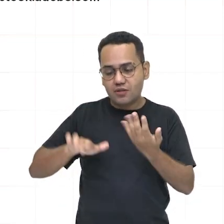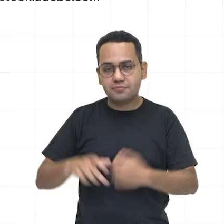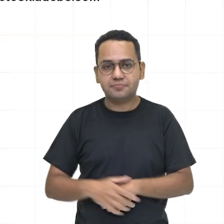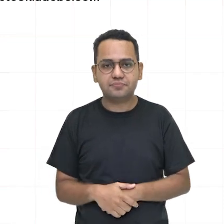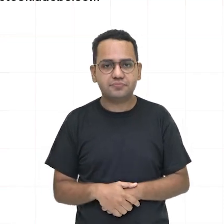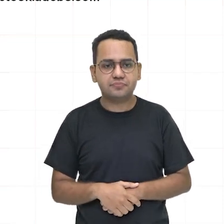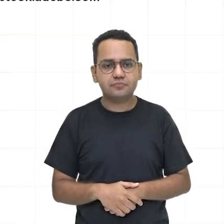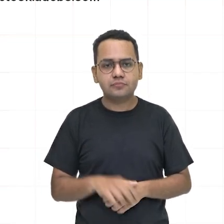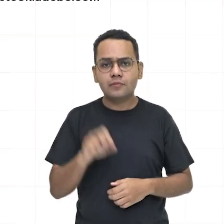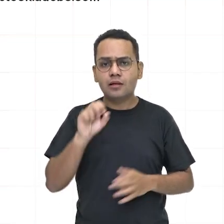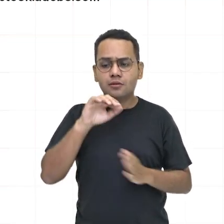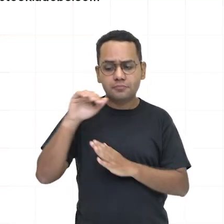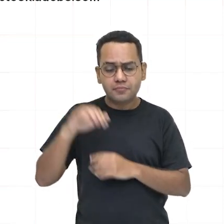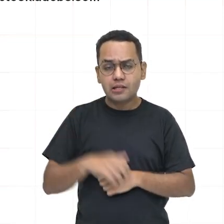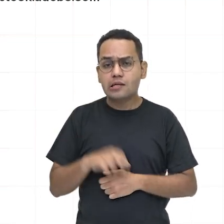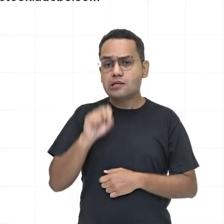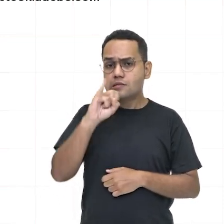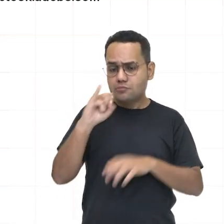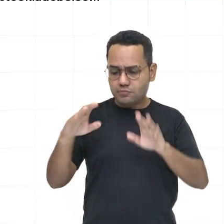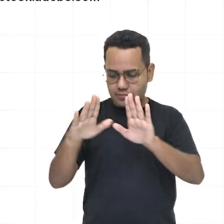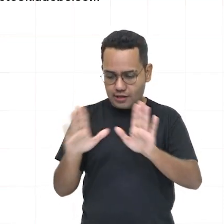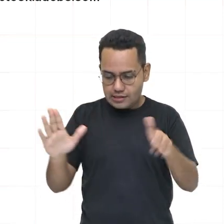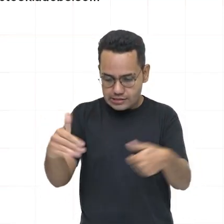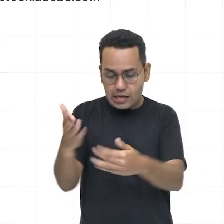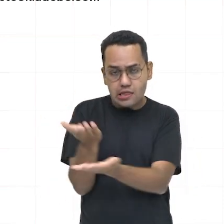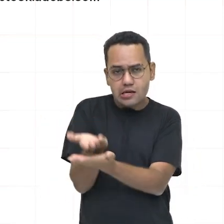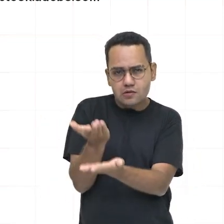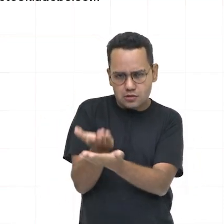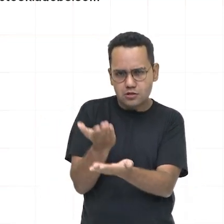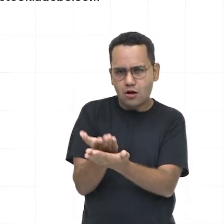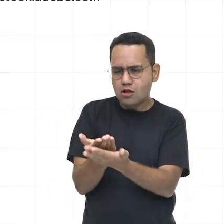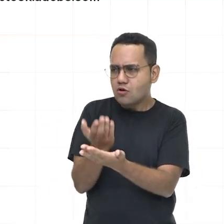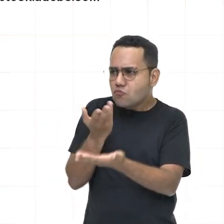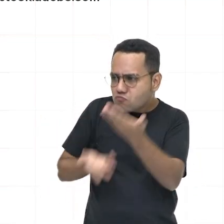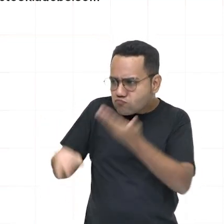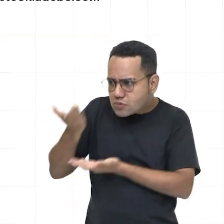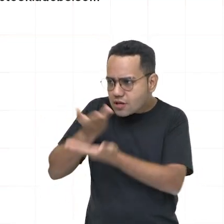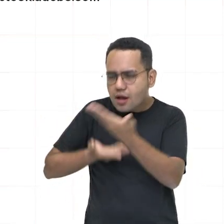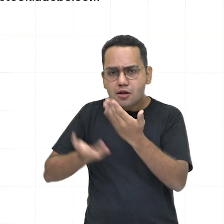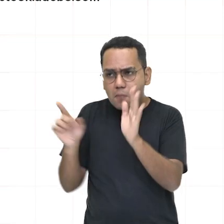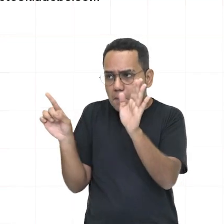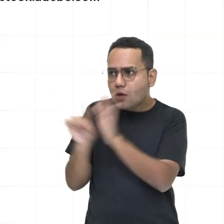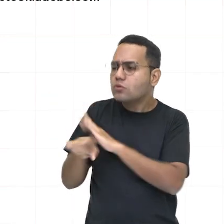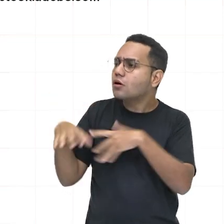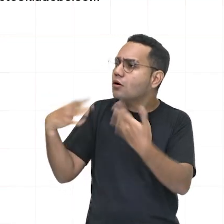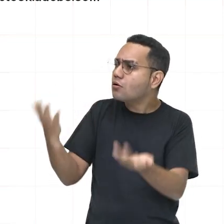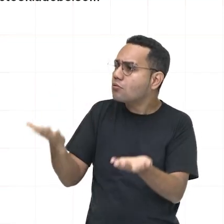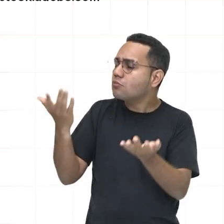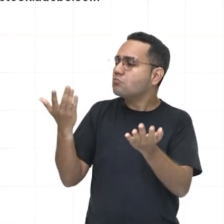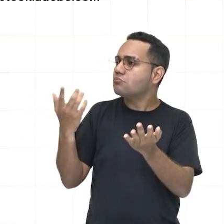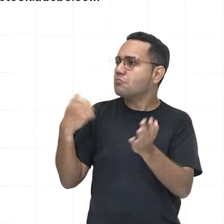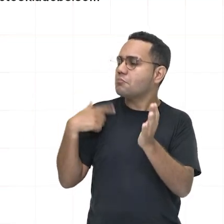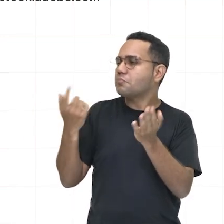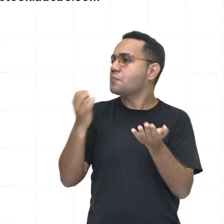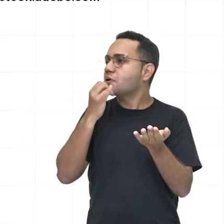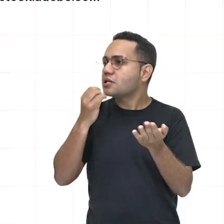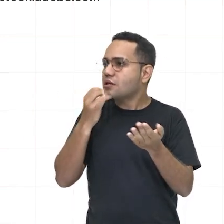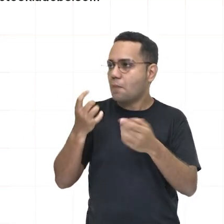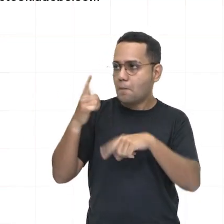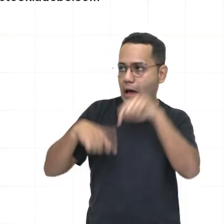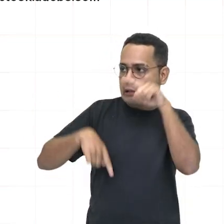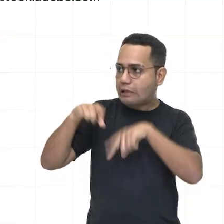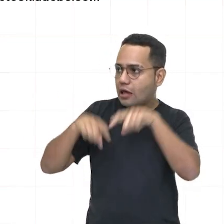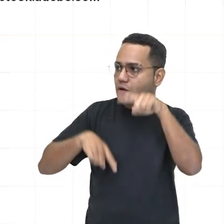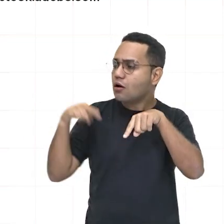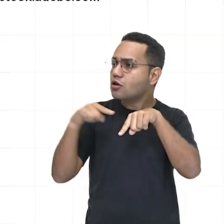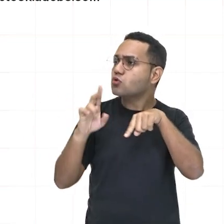colegas agora aí na sala de aula e perguntar aí para todos qual é a marca de cada um dos seus celulares, você vai ver que muito